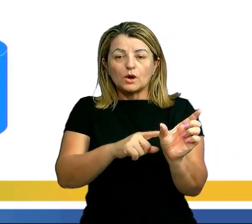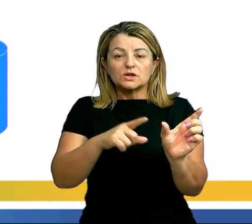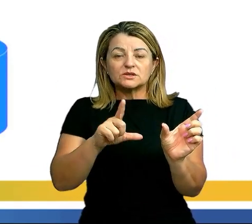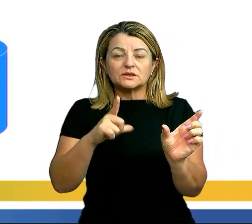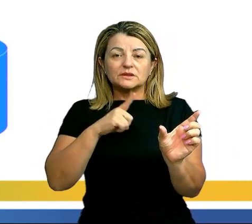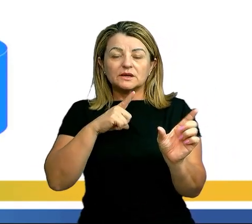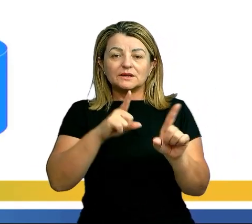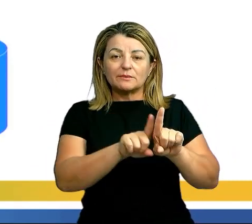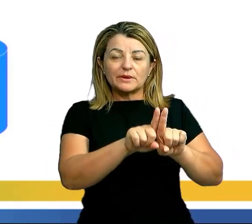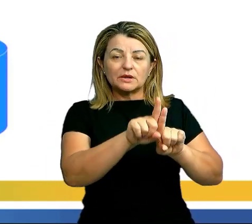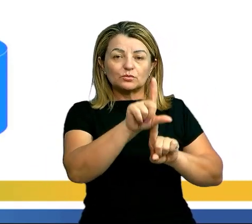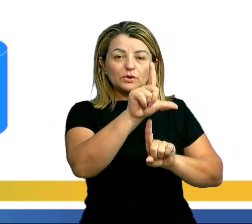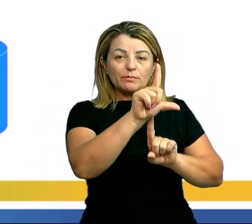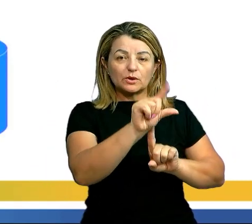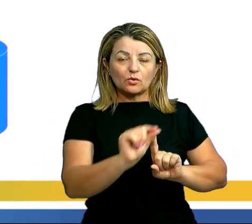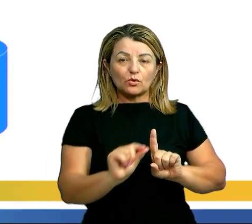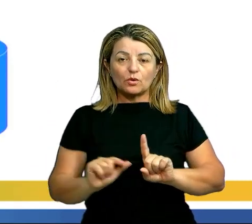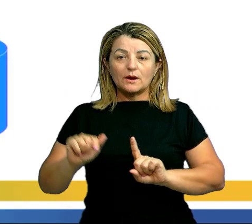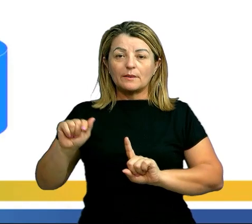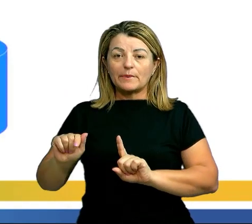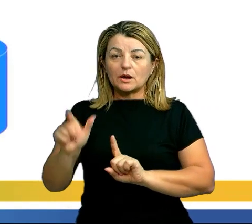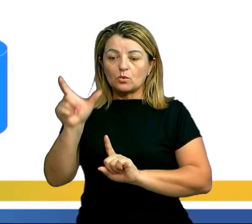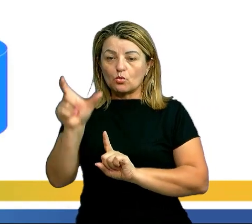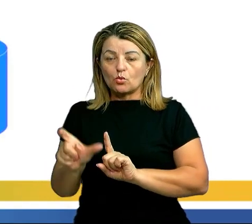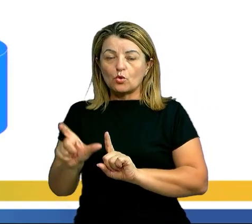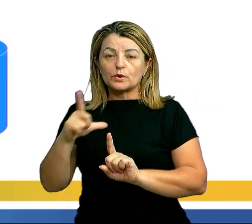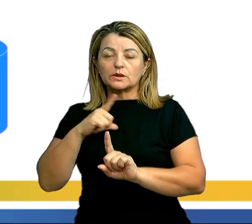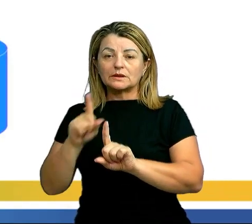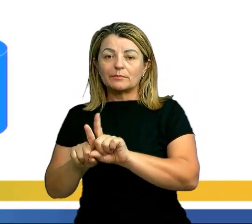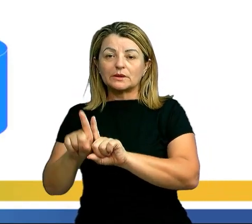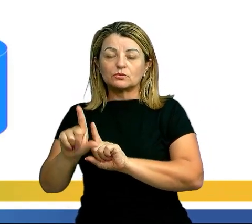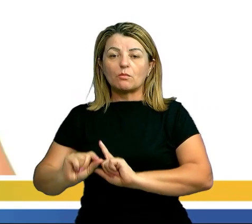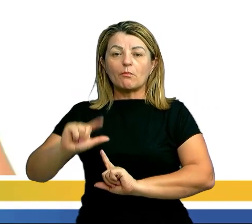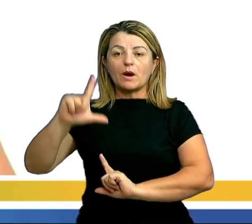à palavra calor, transferência do quente para o frio.